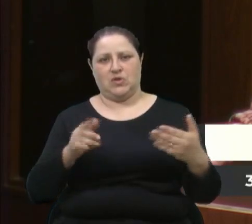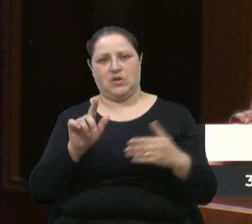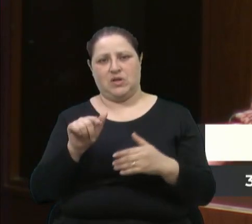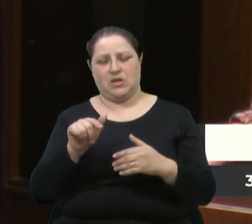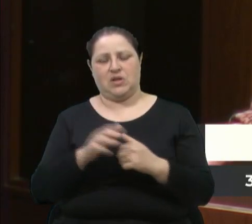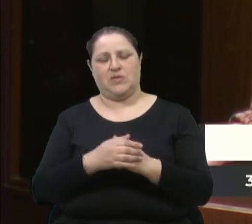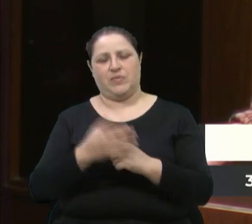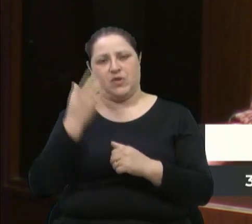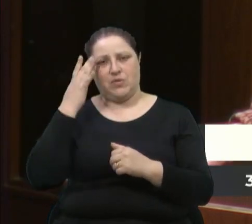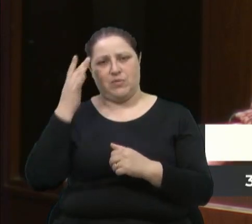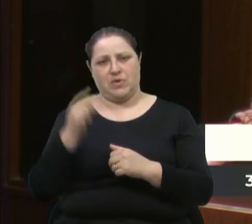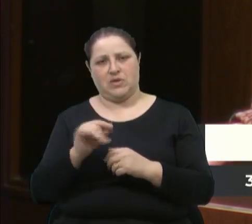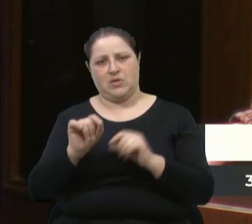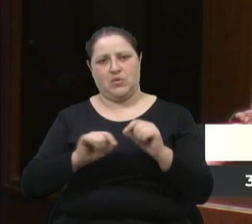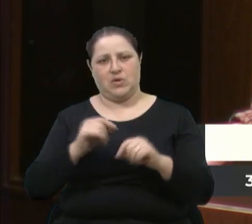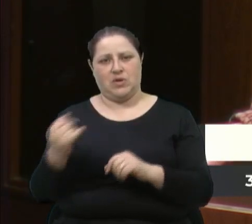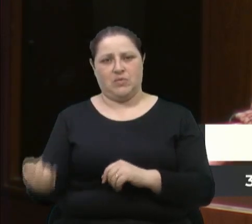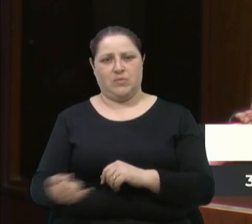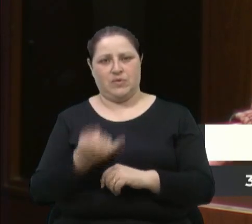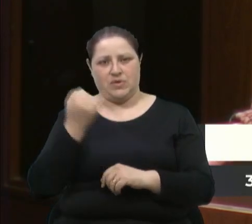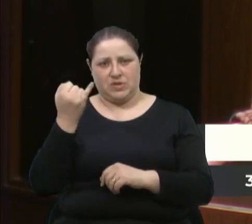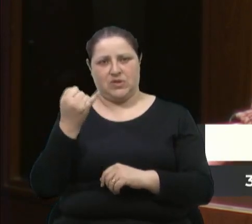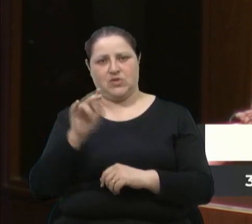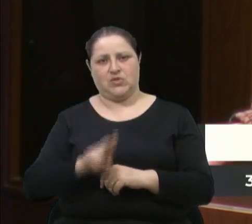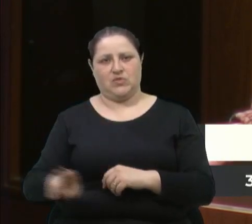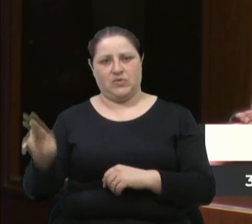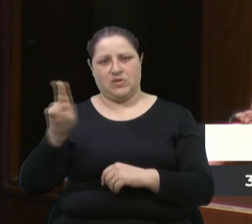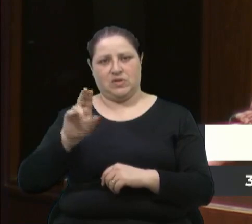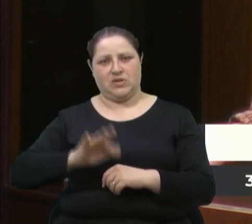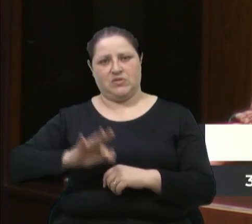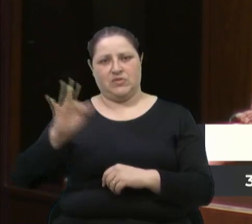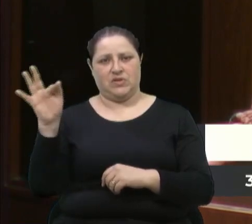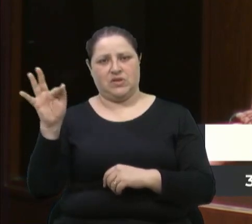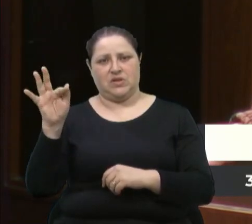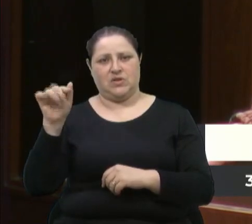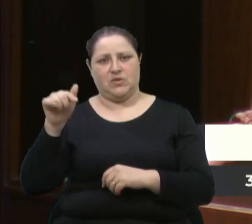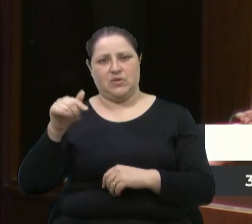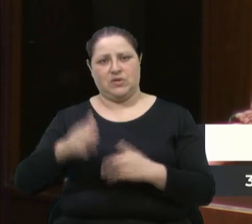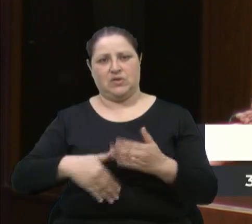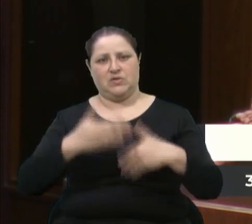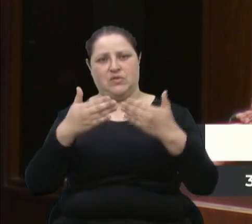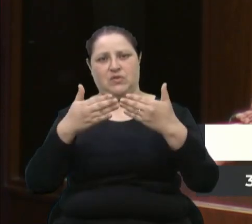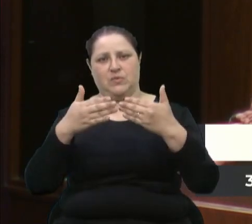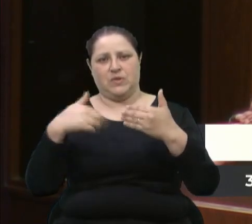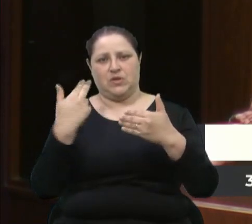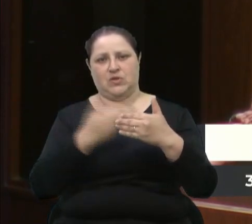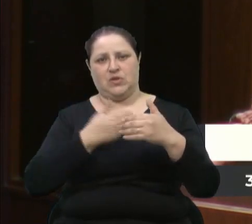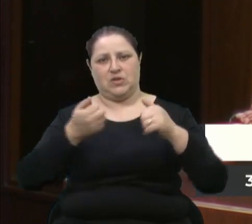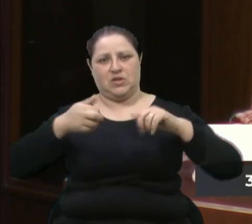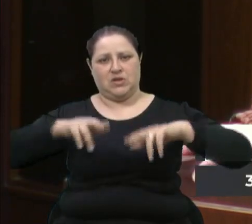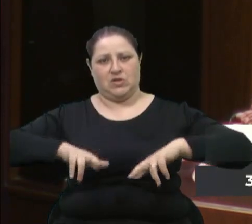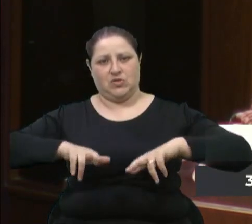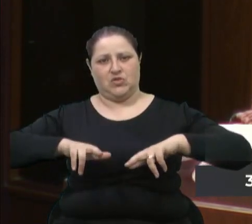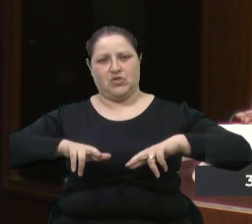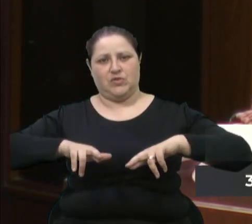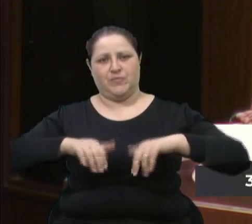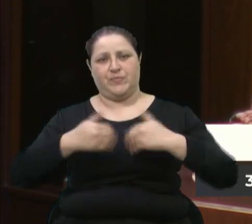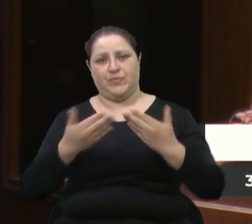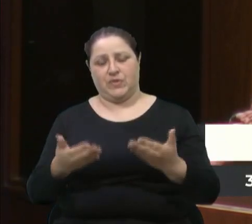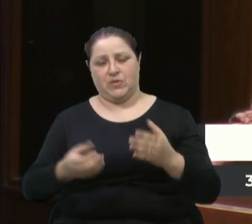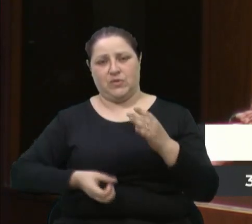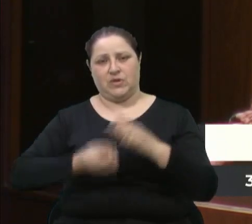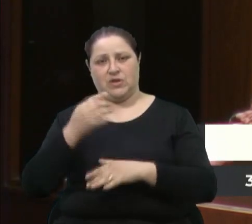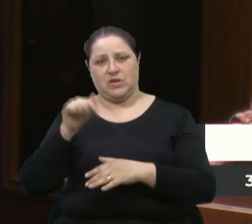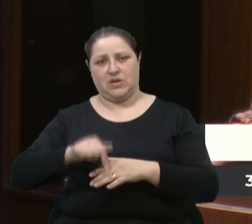o entendimento da importância de uma universidade federal para o desenvolvimento da nossa região. Então, a criação